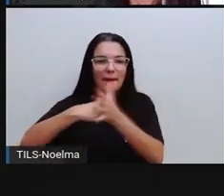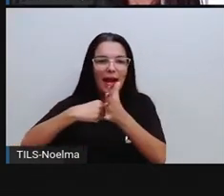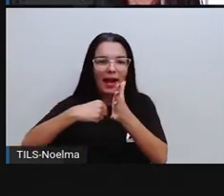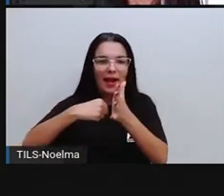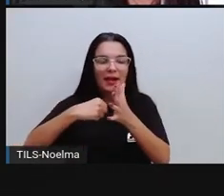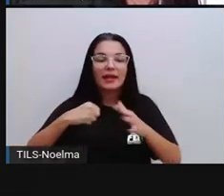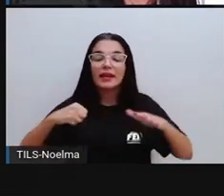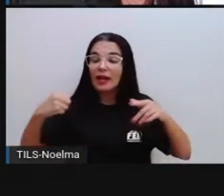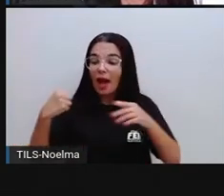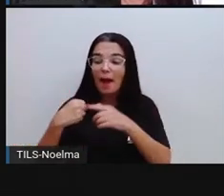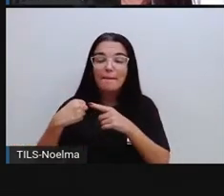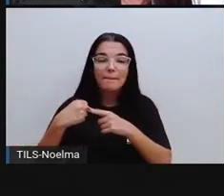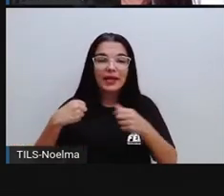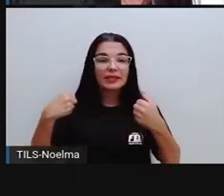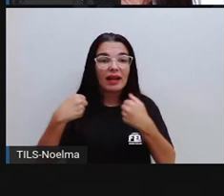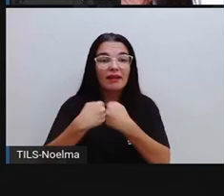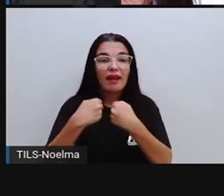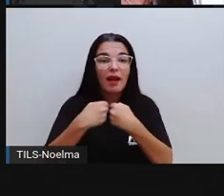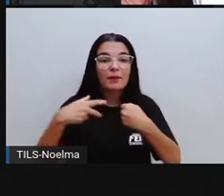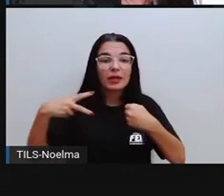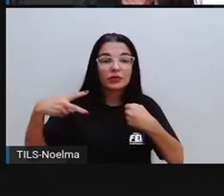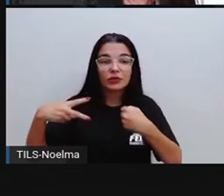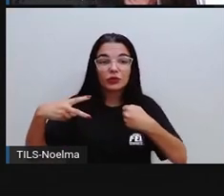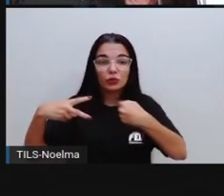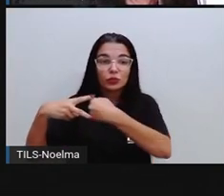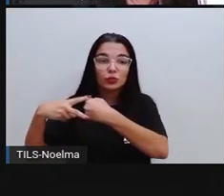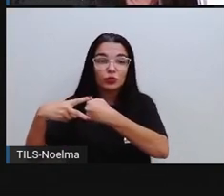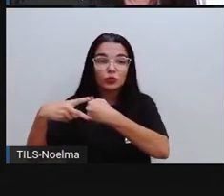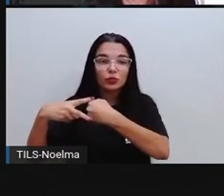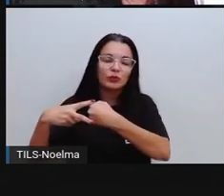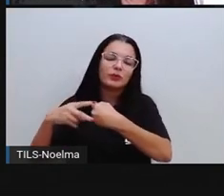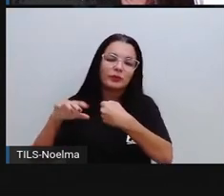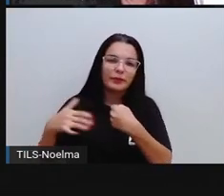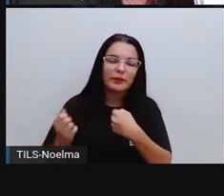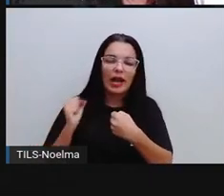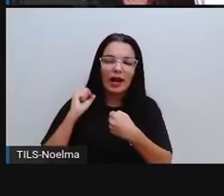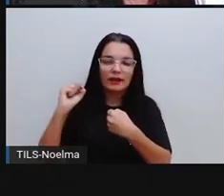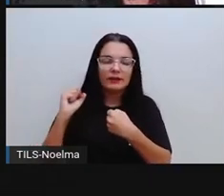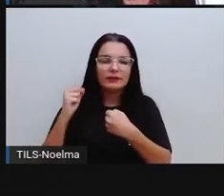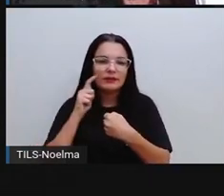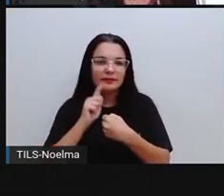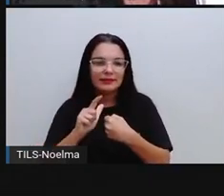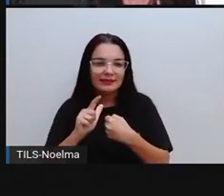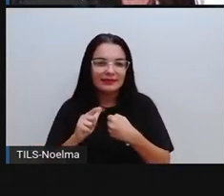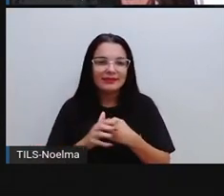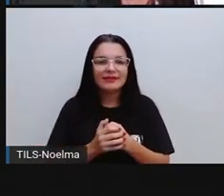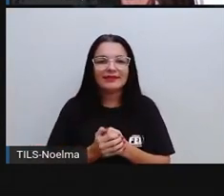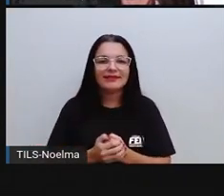E a pedra vai quebrar a tesoura, então a pedra vai ganhar da tesoura.